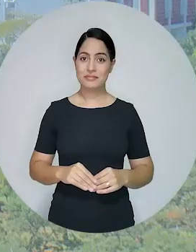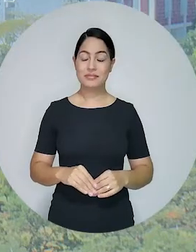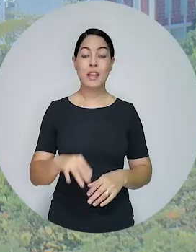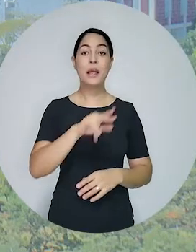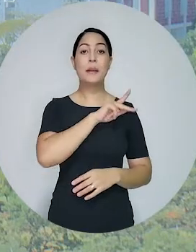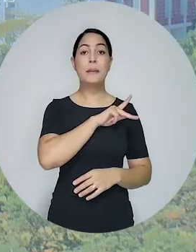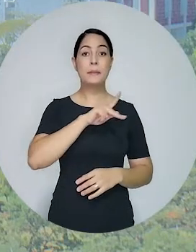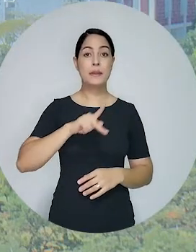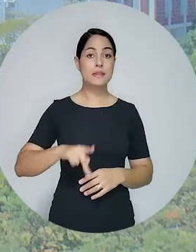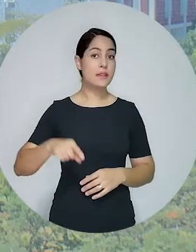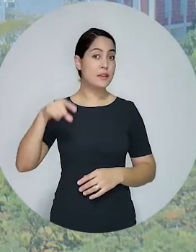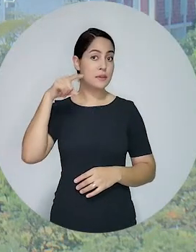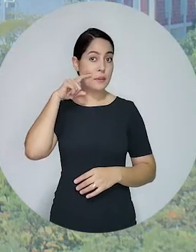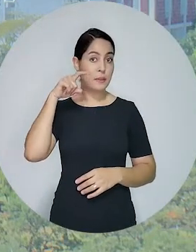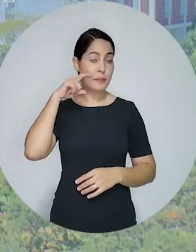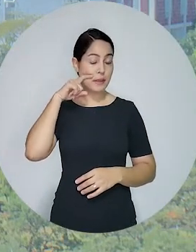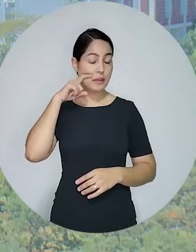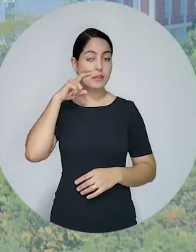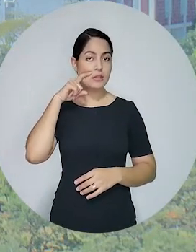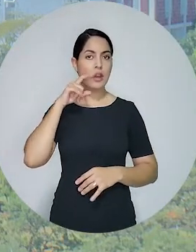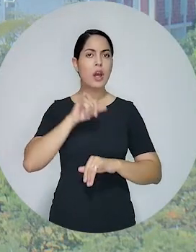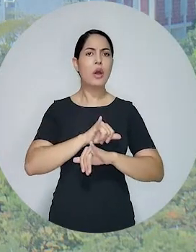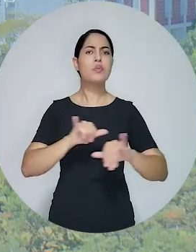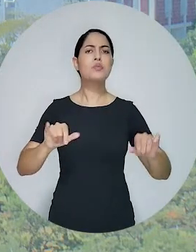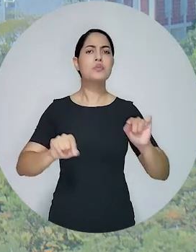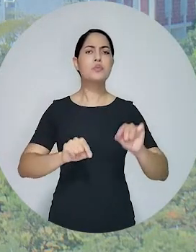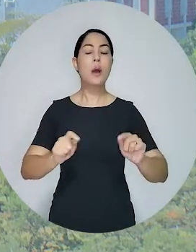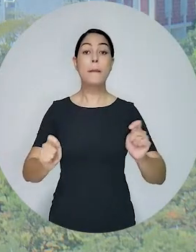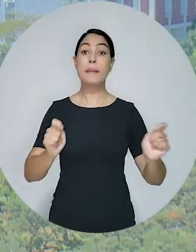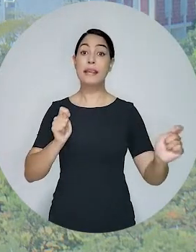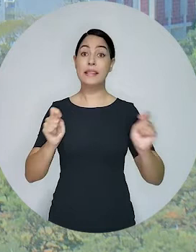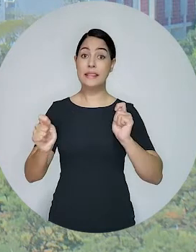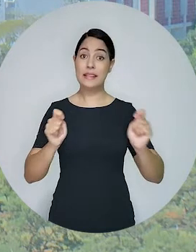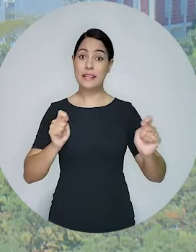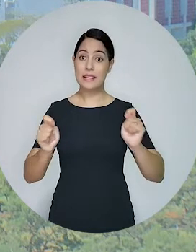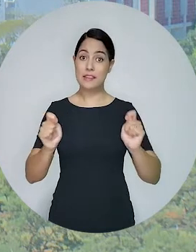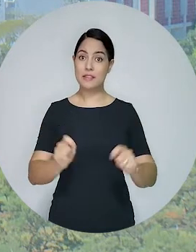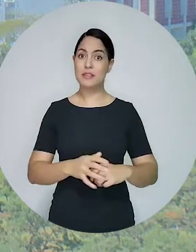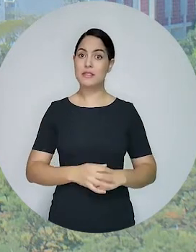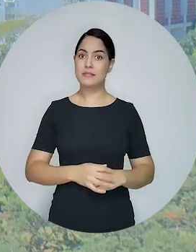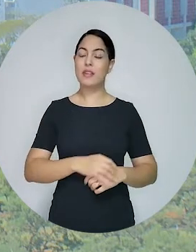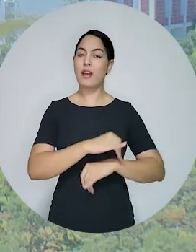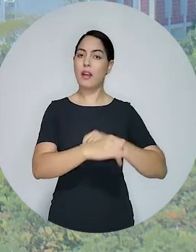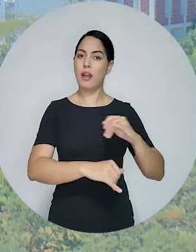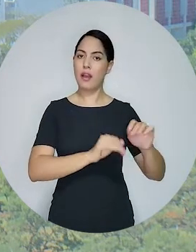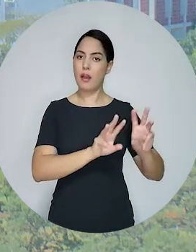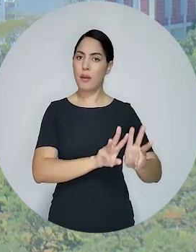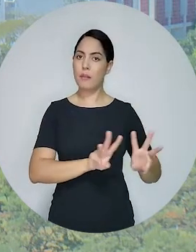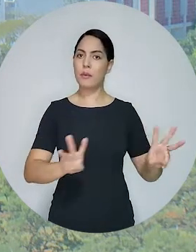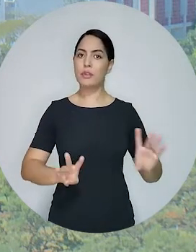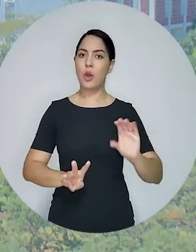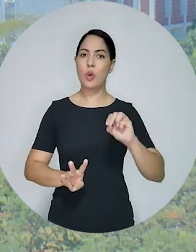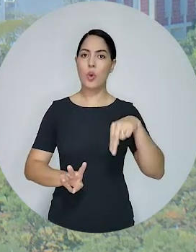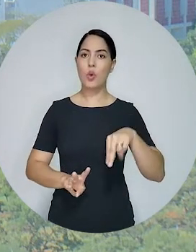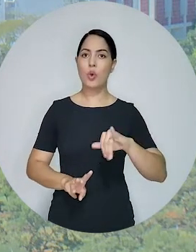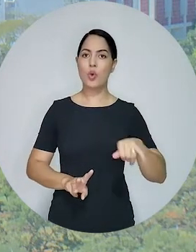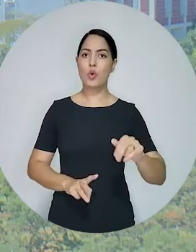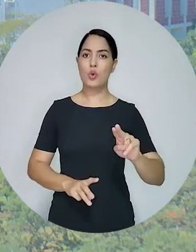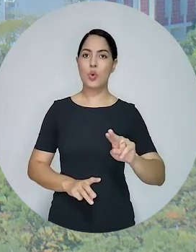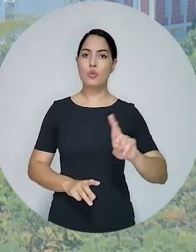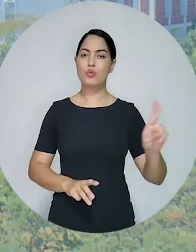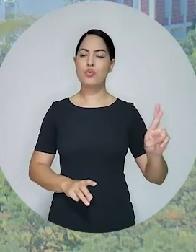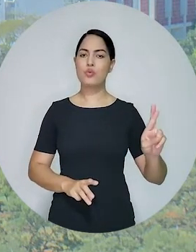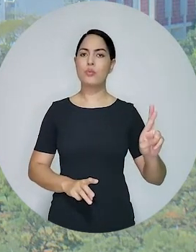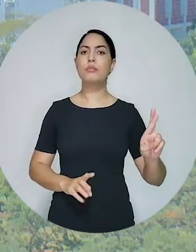O presidente da OAB Nacional, Beto Simonetti, concedeu entrevista ao portal Conjur e afirmou que o país resgatou nos últimos